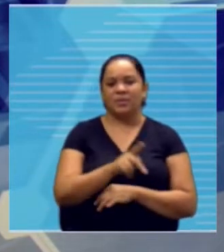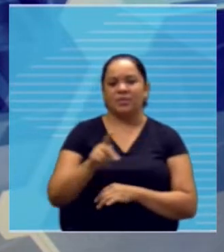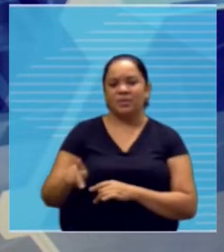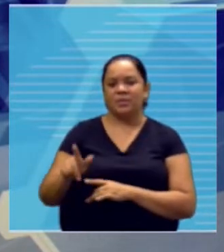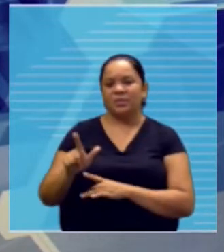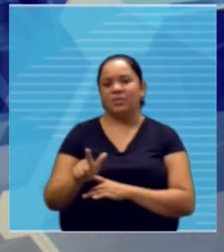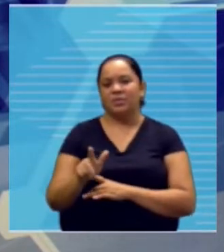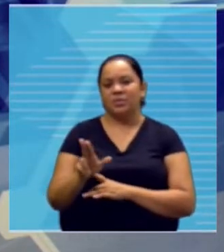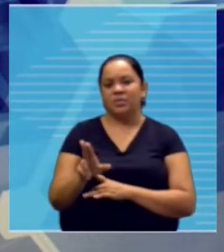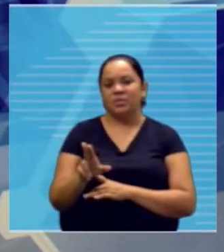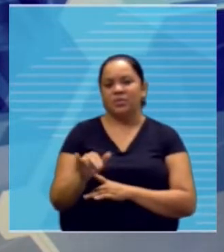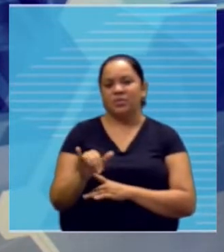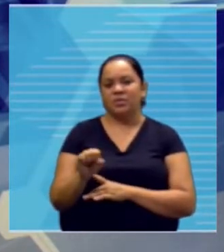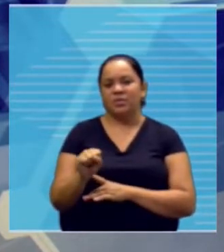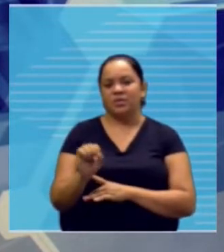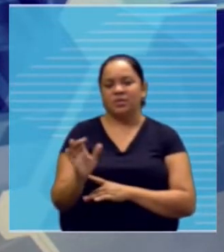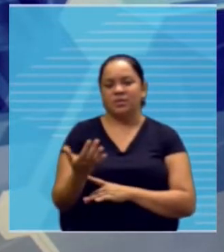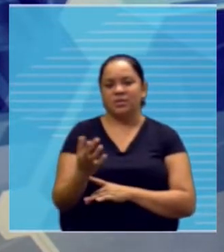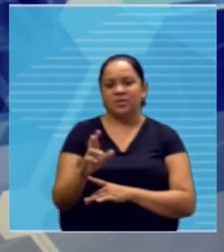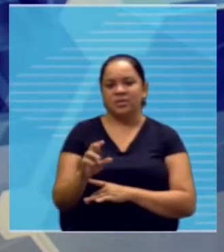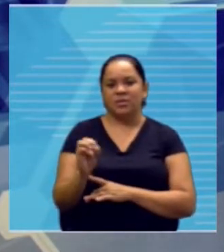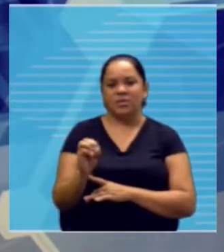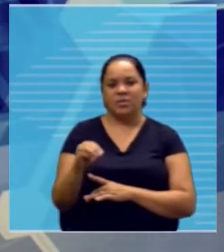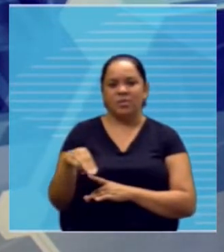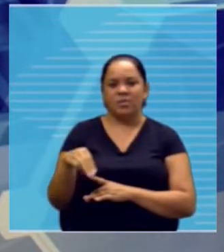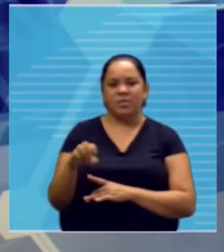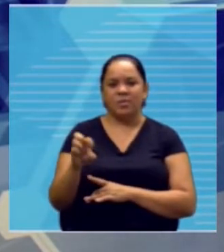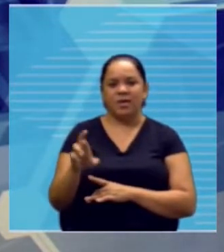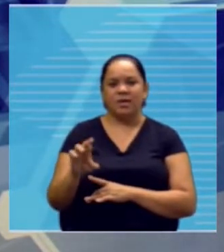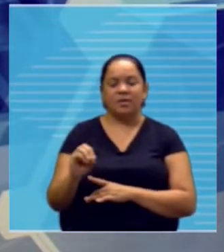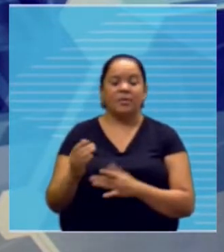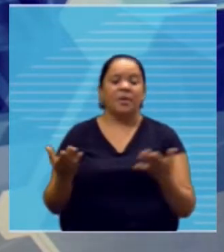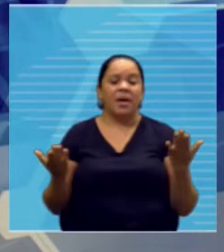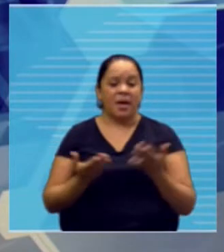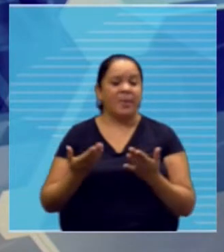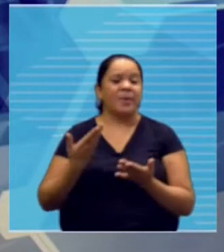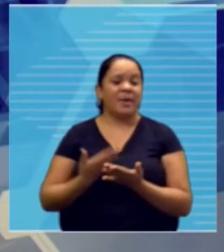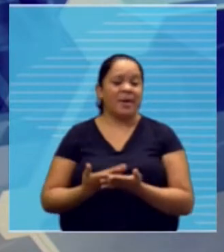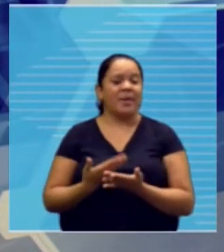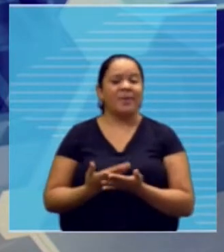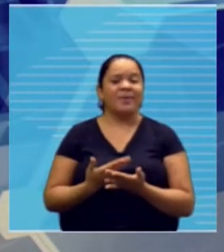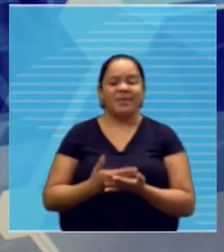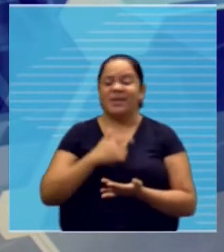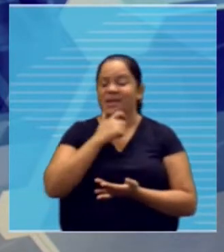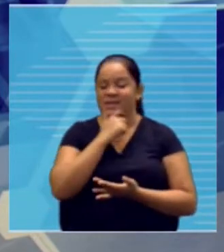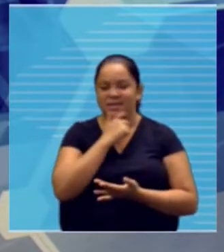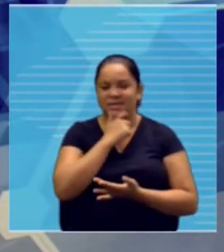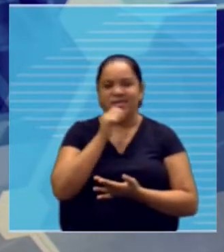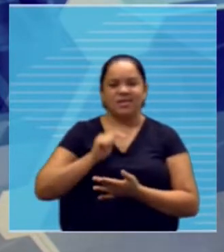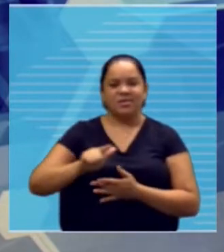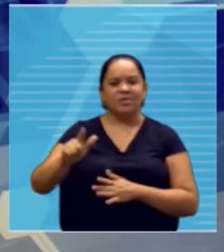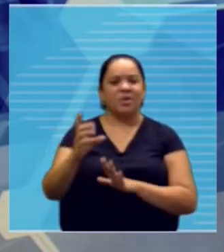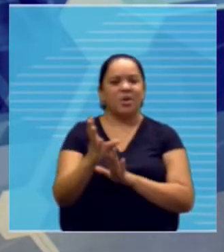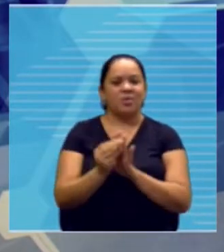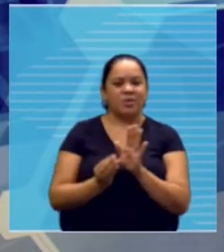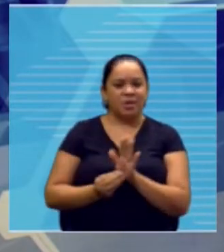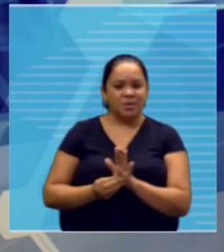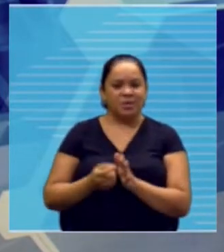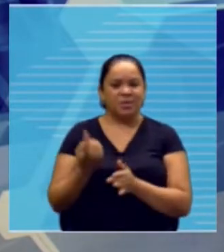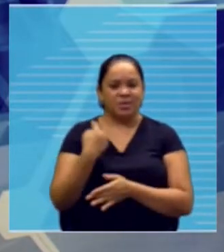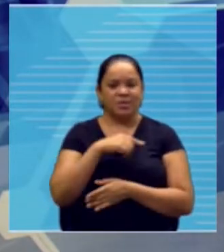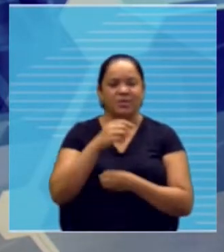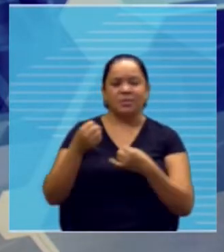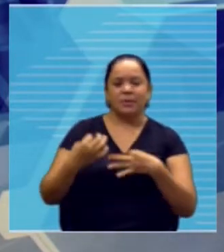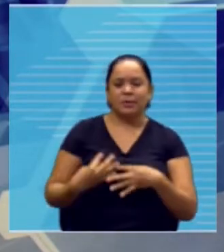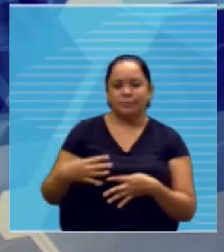Romero né na aula de terato e agora vamos lá para nossa aula de inglês a gente vai continuar o que a gente vinha falando na quarta-feira né isso